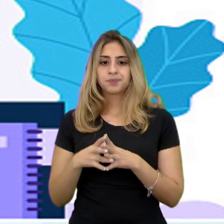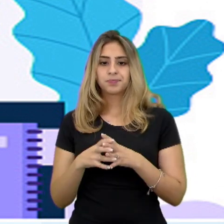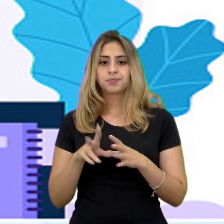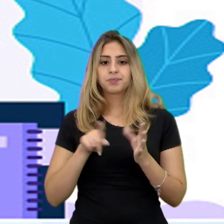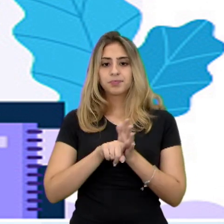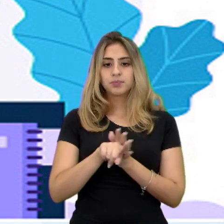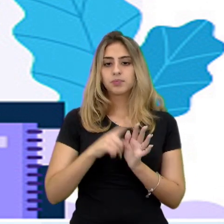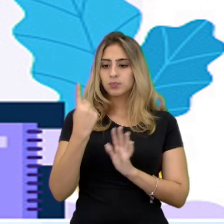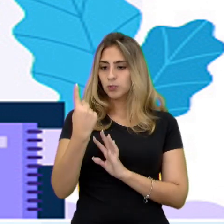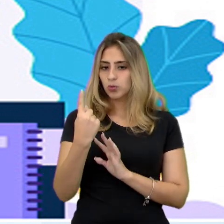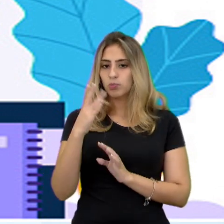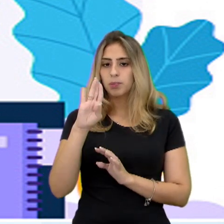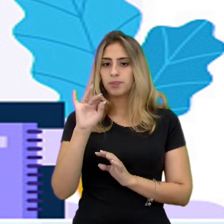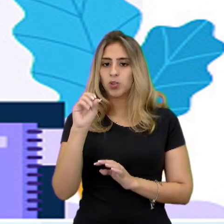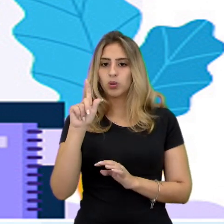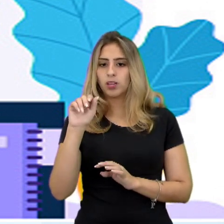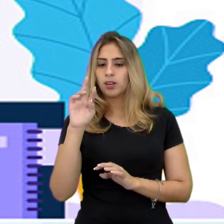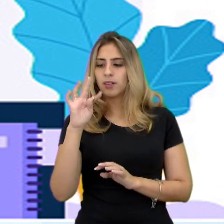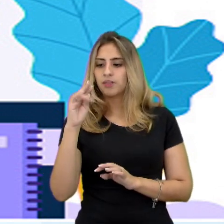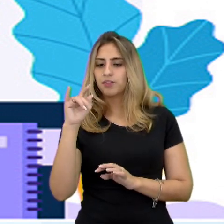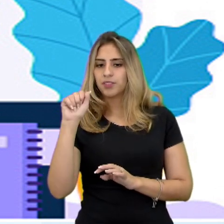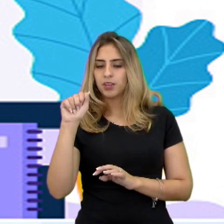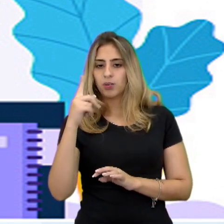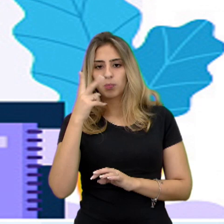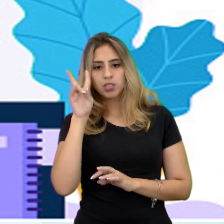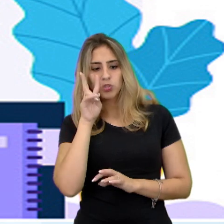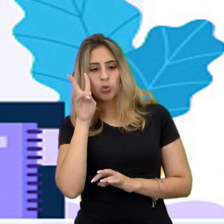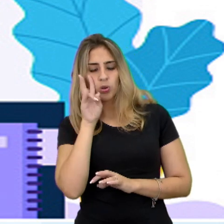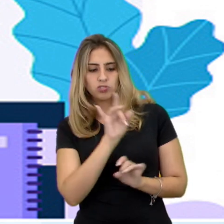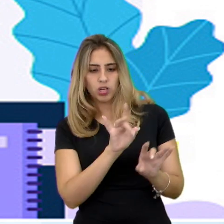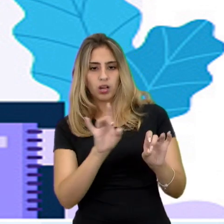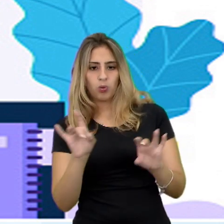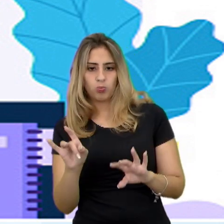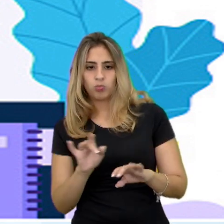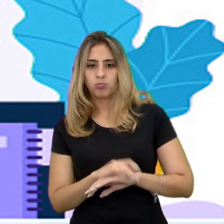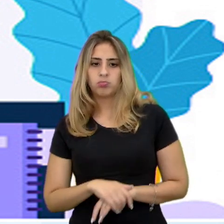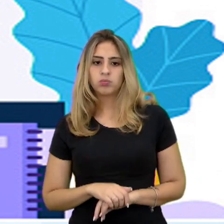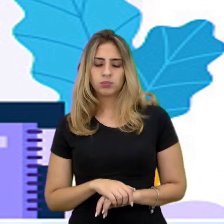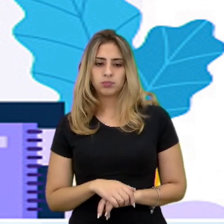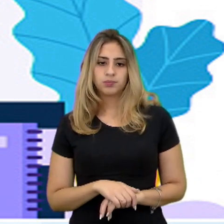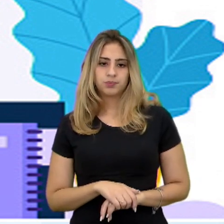grupo vai pesquisar uma biografia.